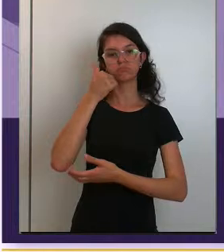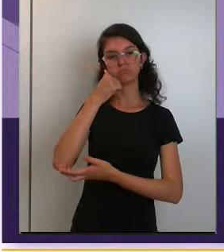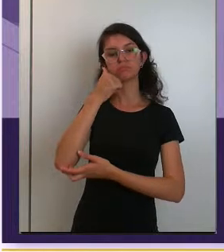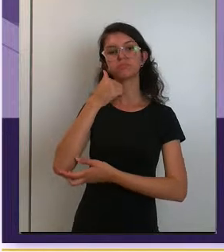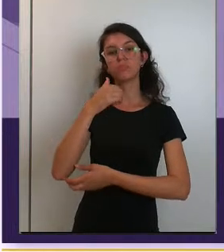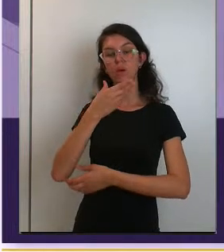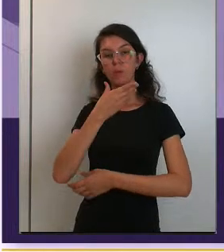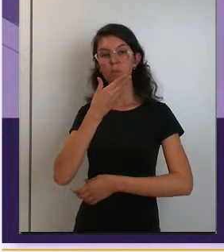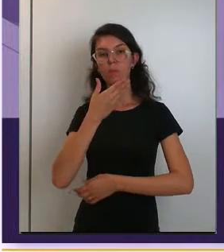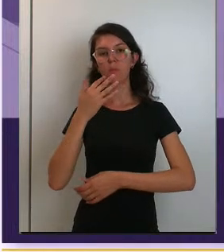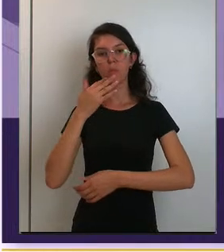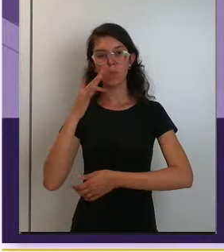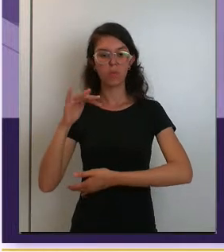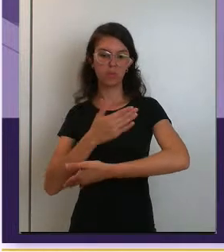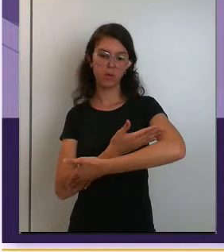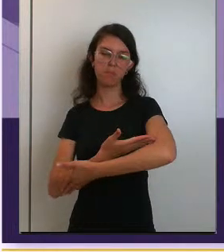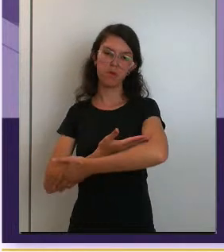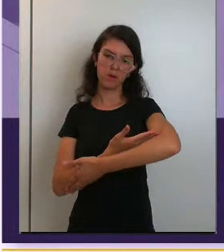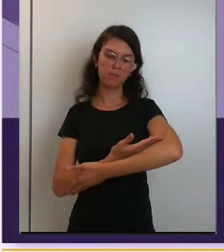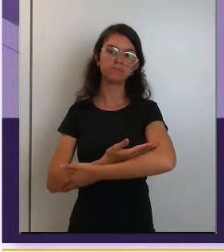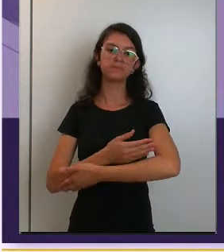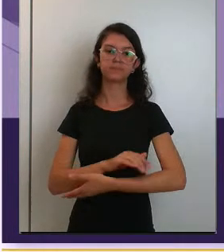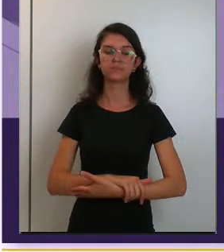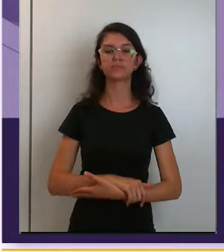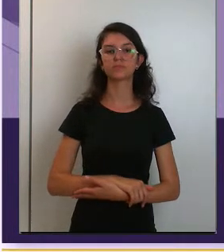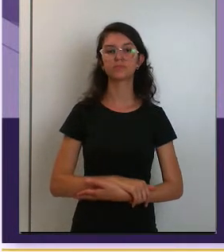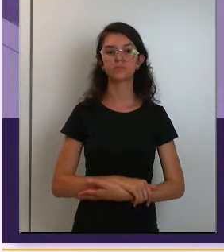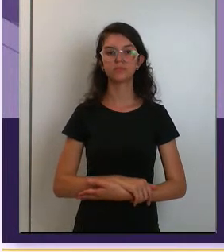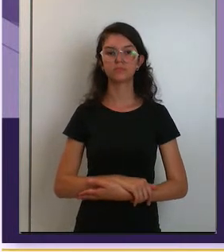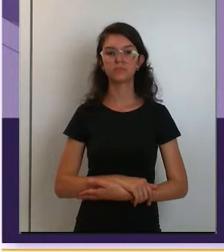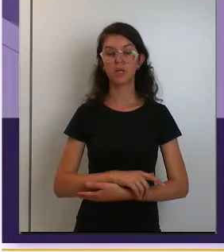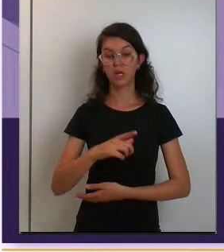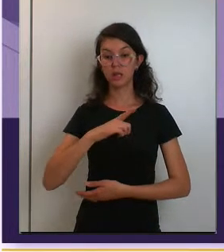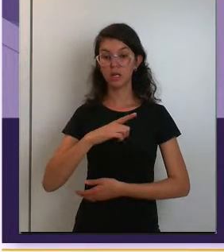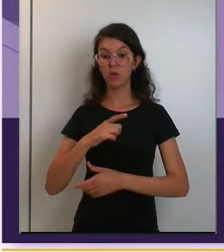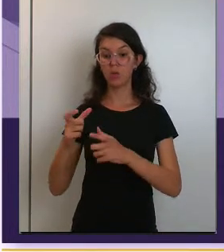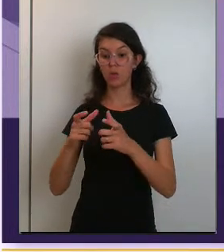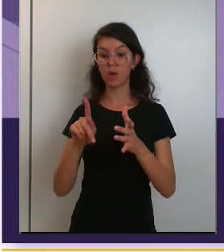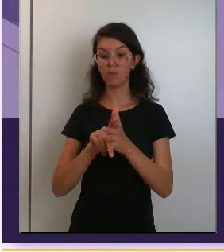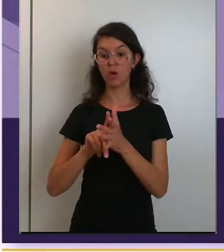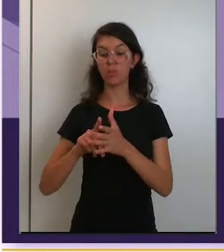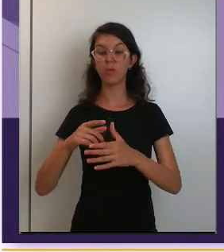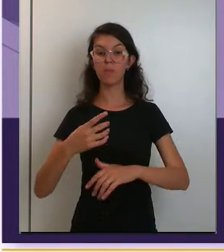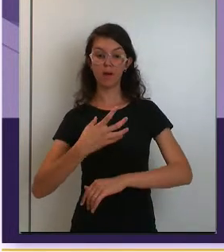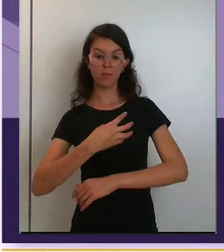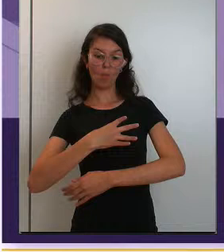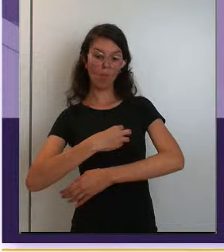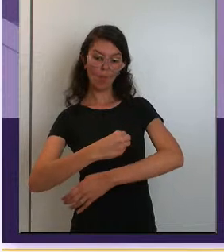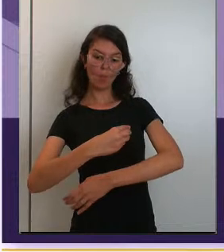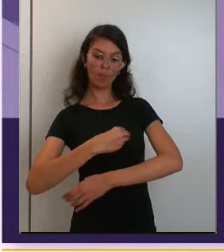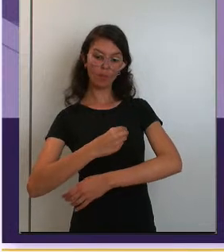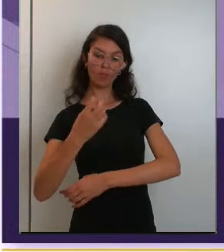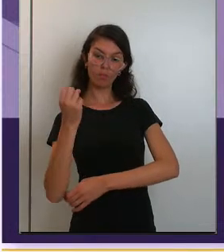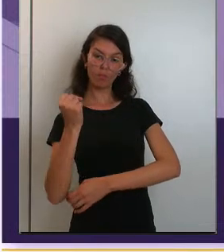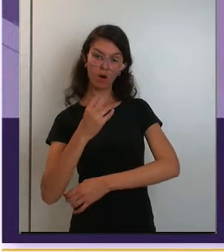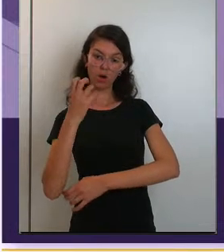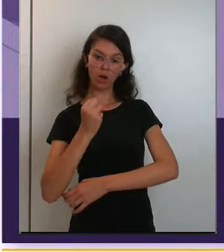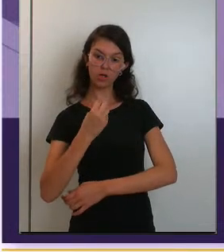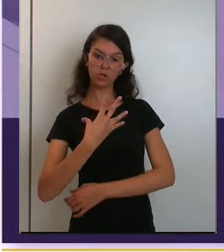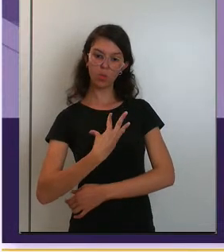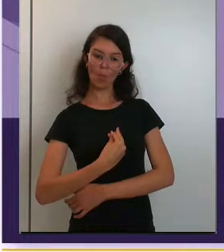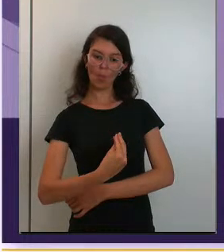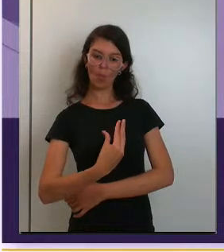leite extraído para os seus bebês ou para quem tiver, para as creches, no caso,